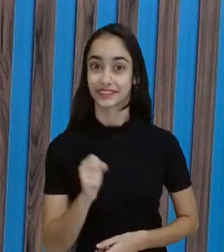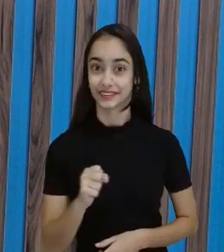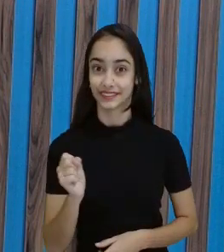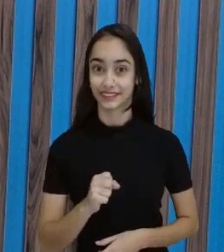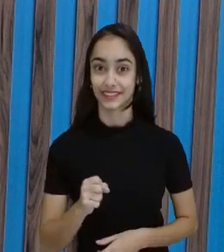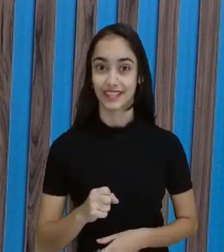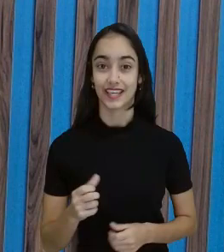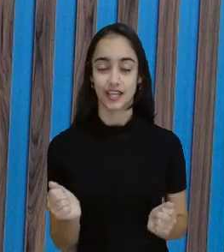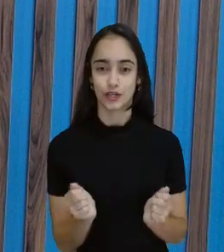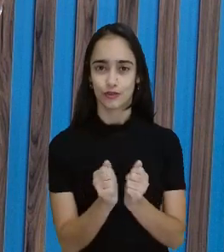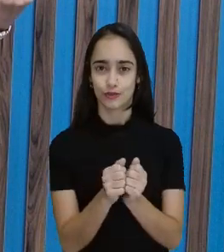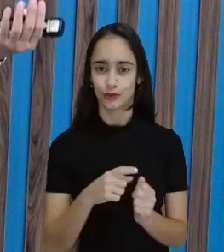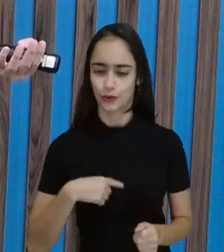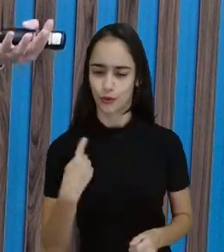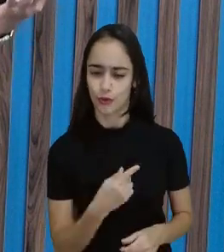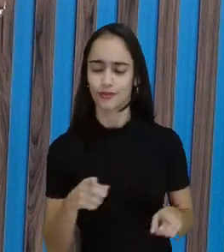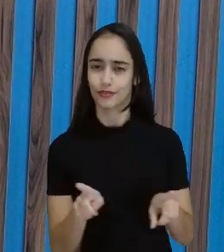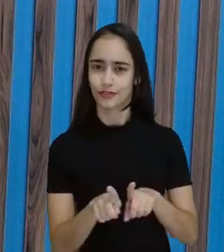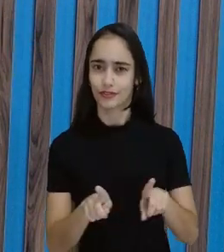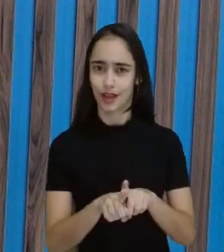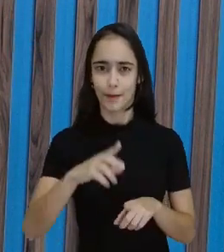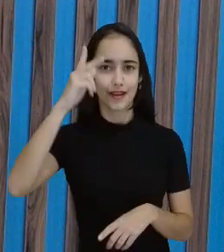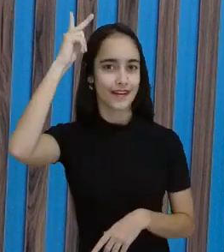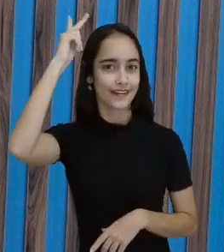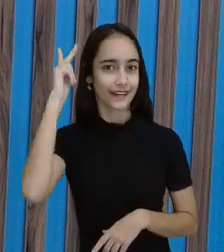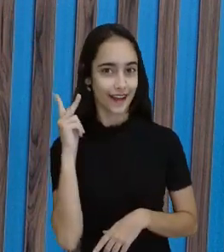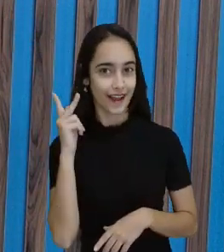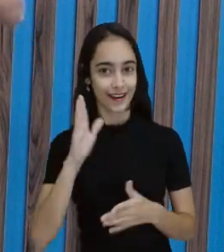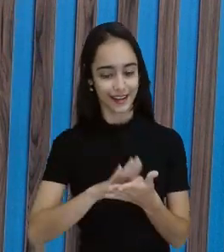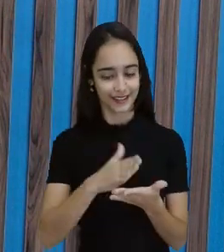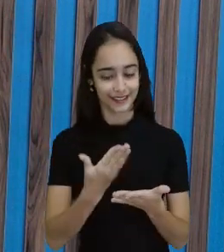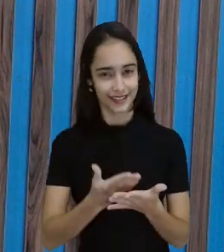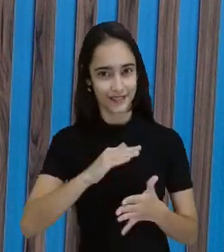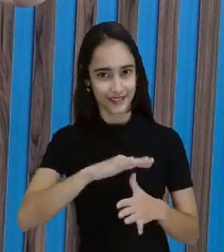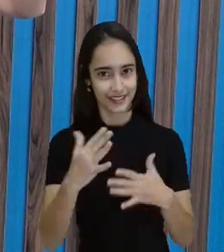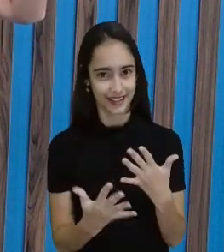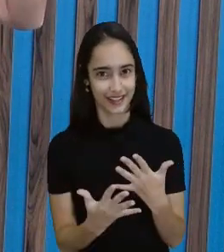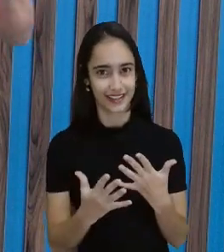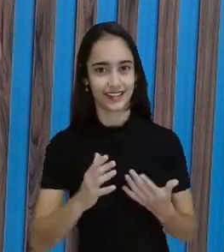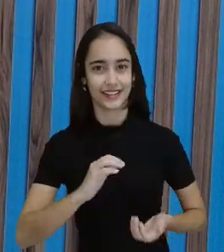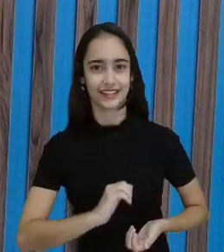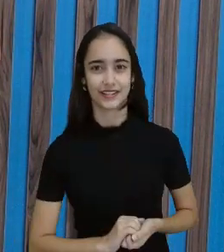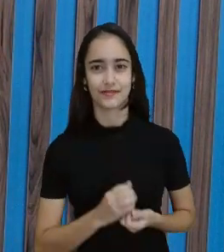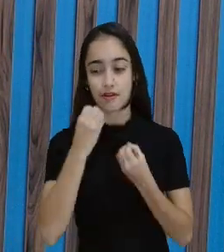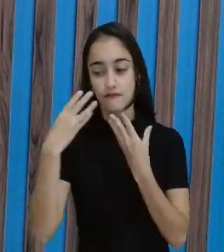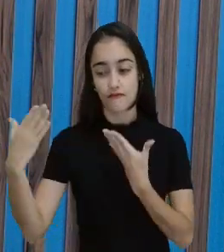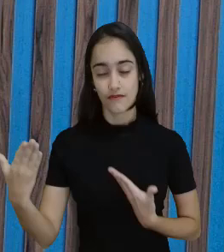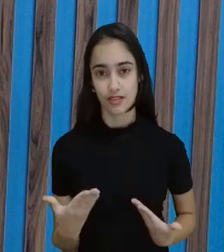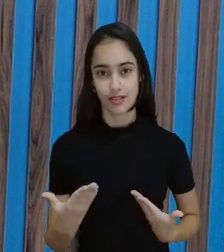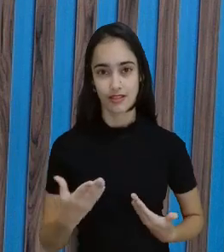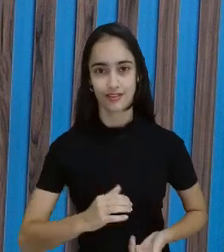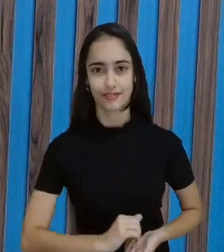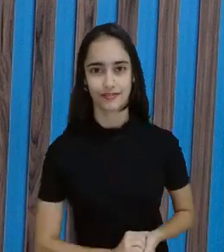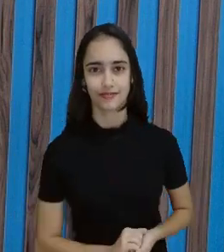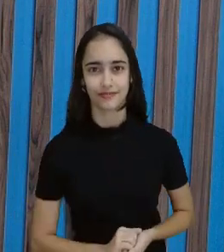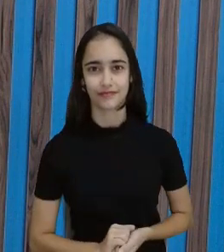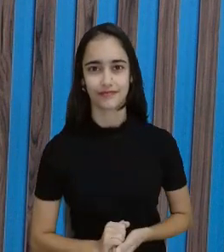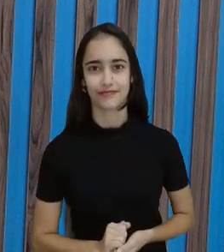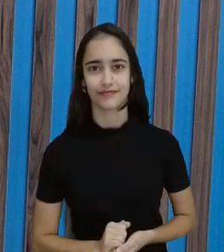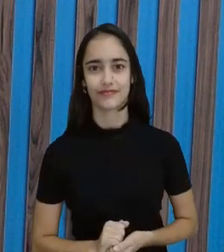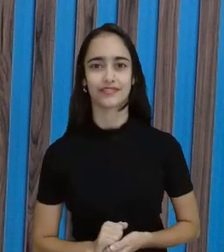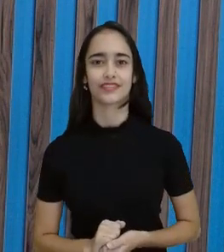gente. Conosco também, Karen, a nossa intérprete de Libras. Bem-vinda, Karen. Vamos